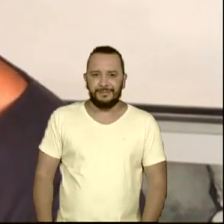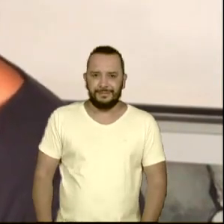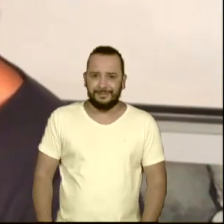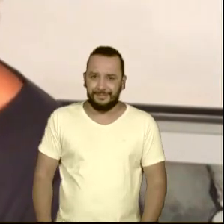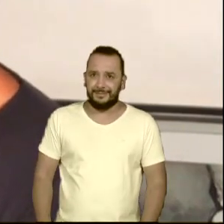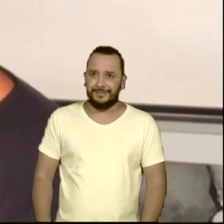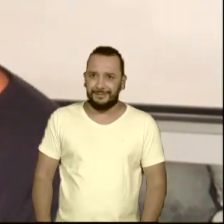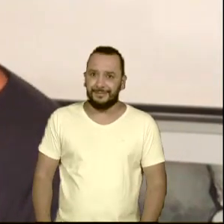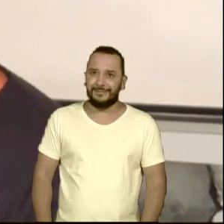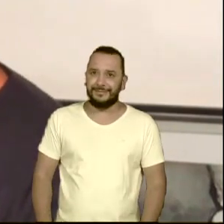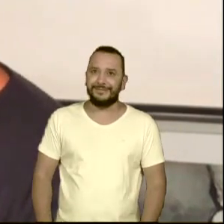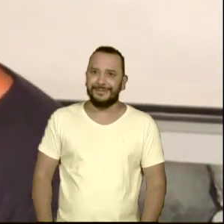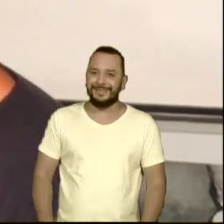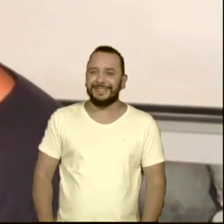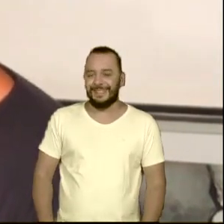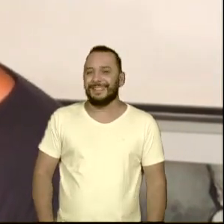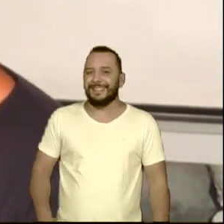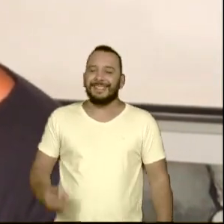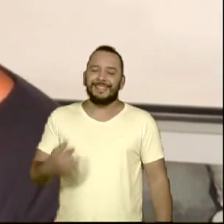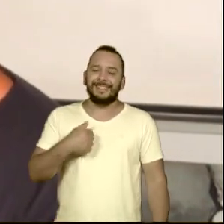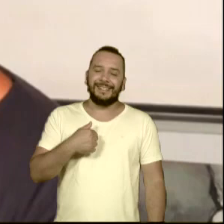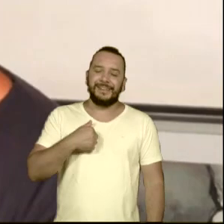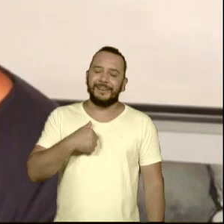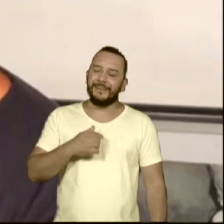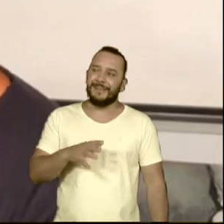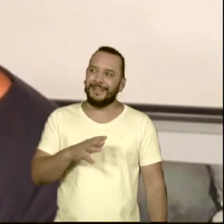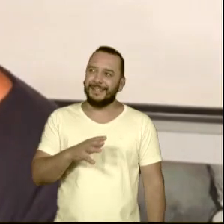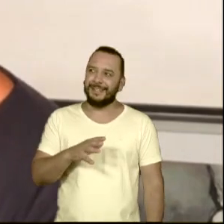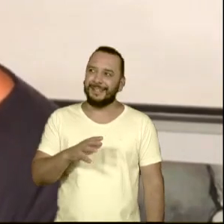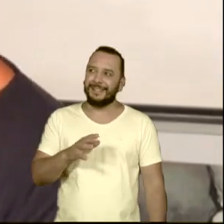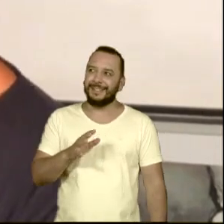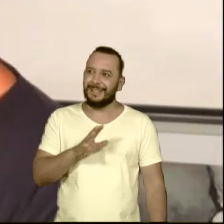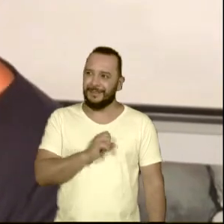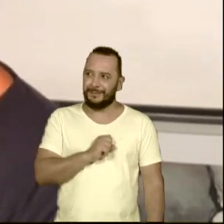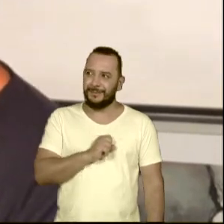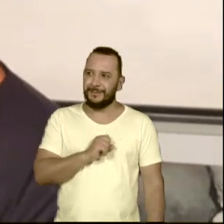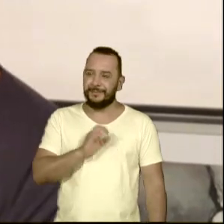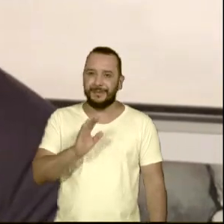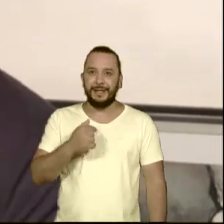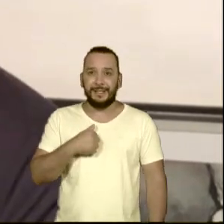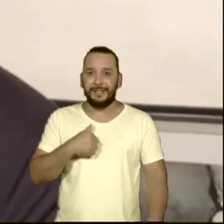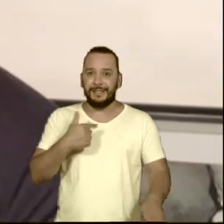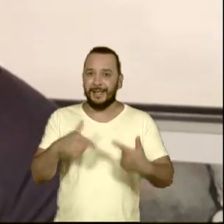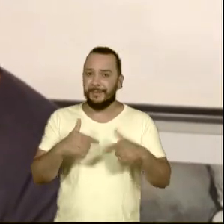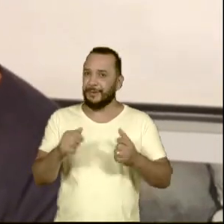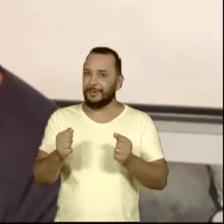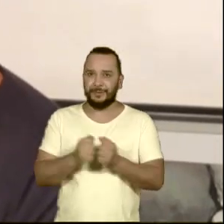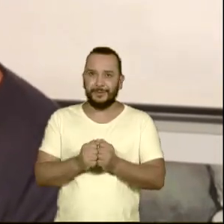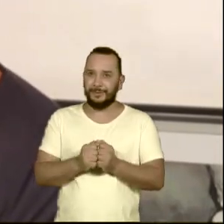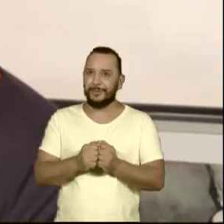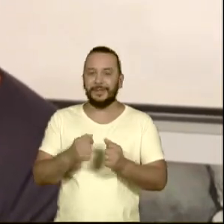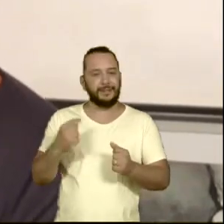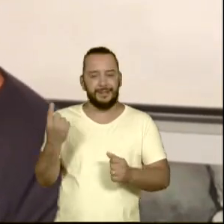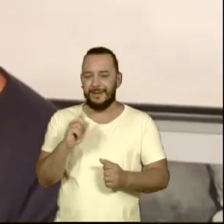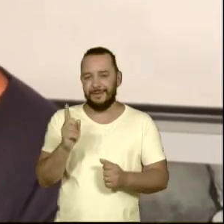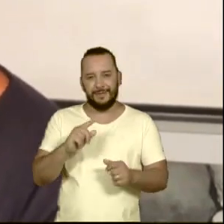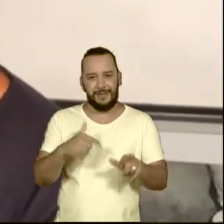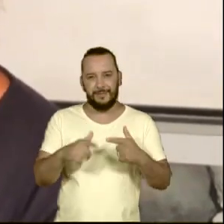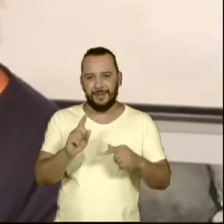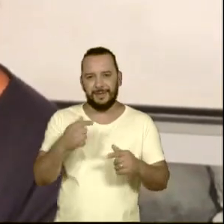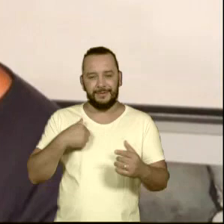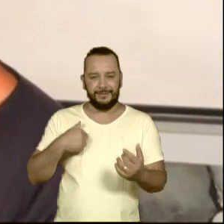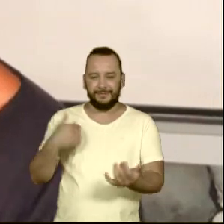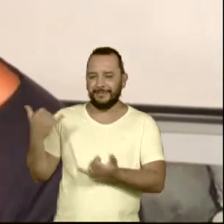te amo. Mas a primeira coisa que eu diria é não trabalhamos juntos. A gente se diverte juntos